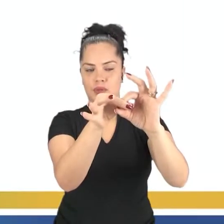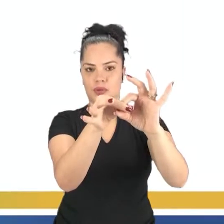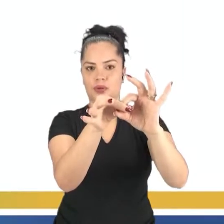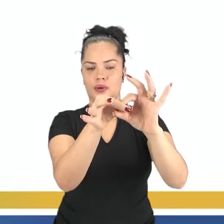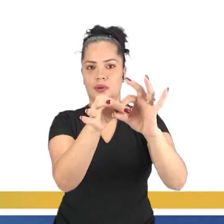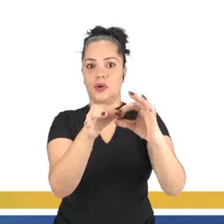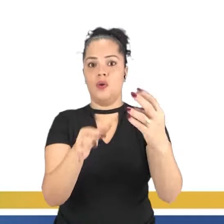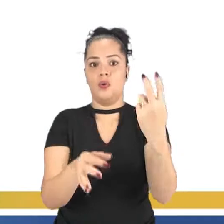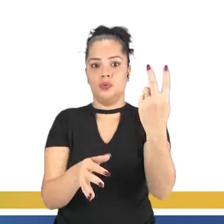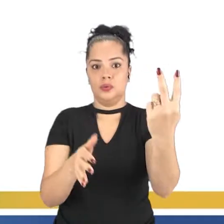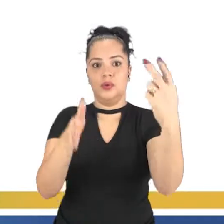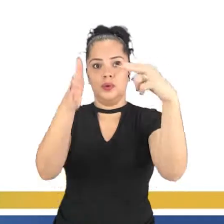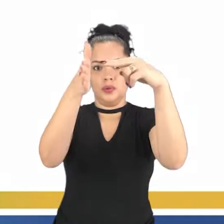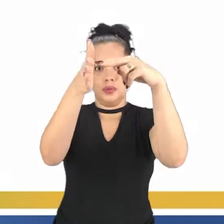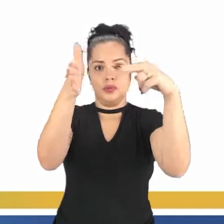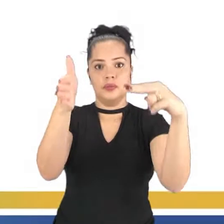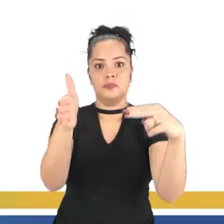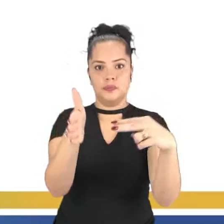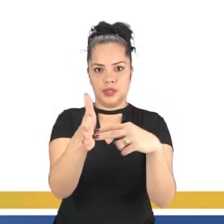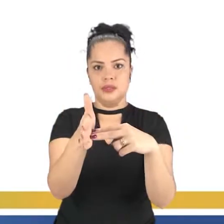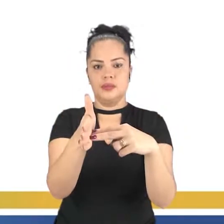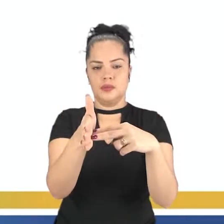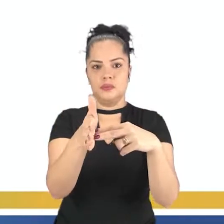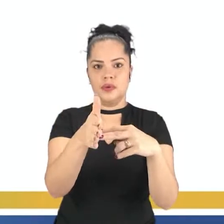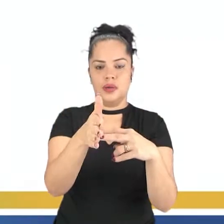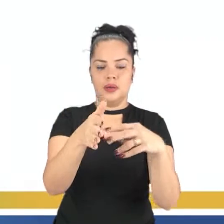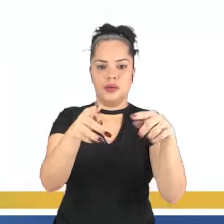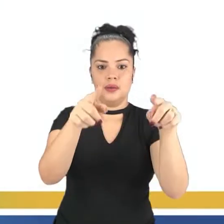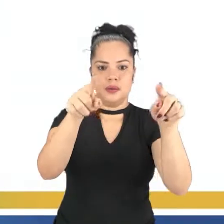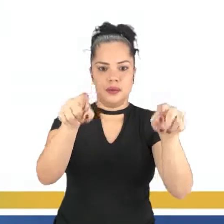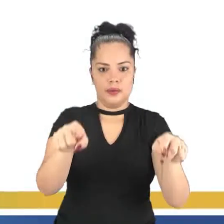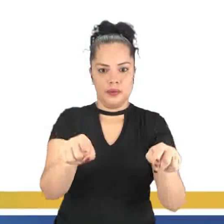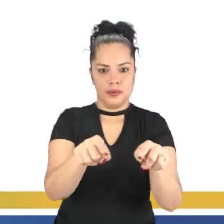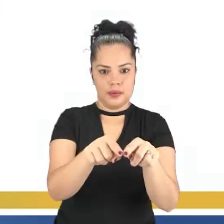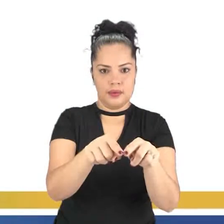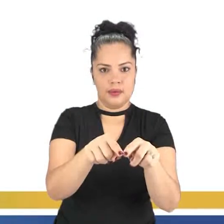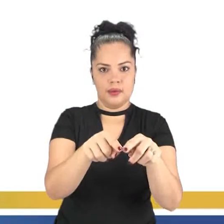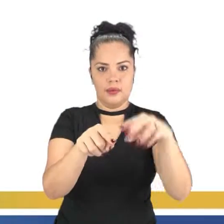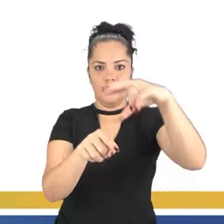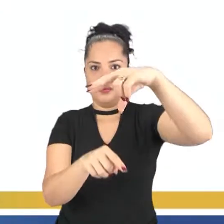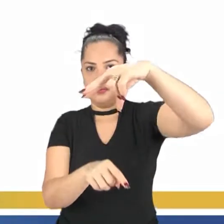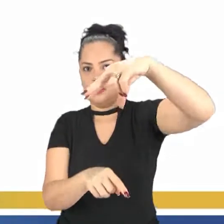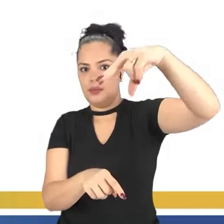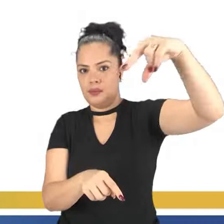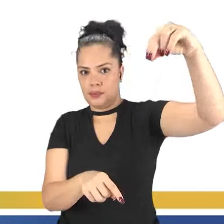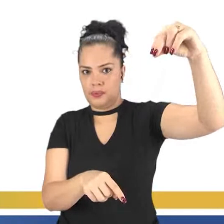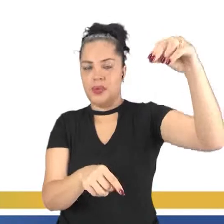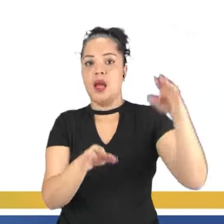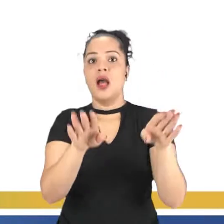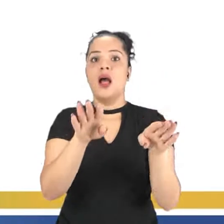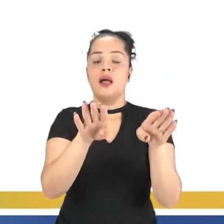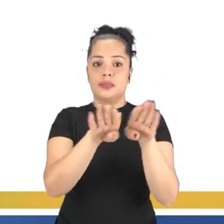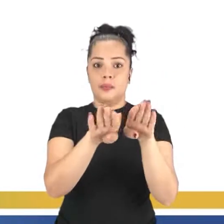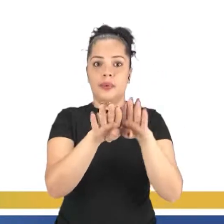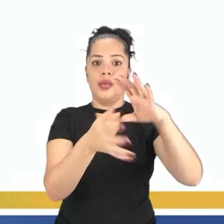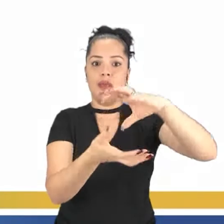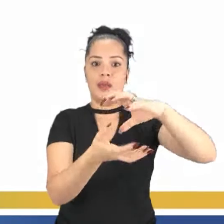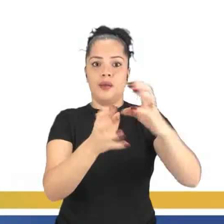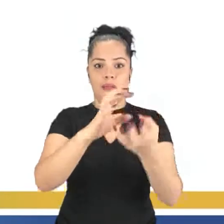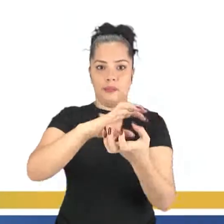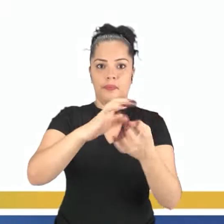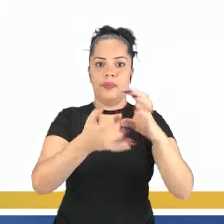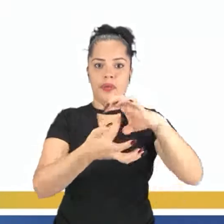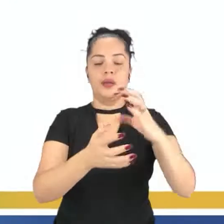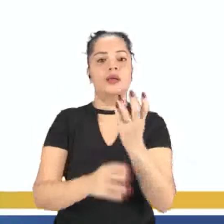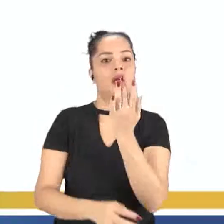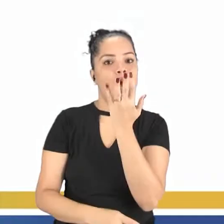prisma quadrangular e em cima um prisma triangular. Um cubo mágico, gente, também representa um